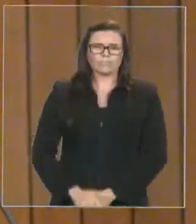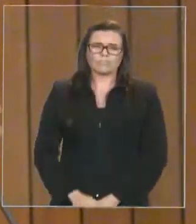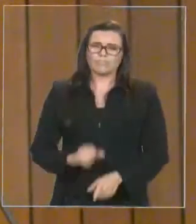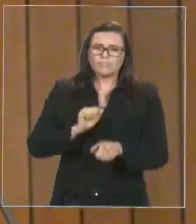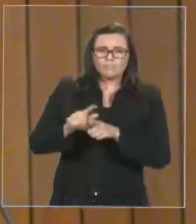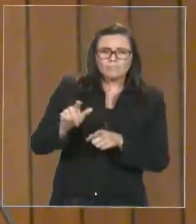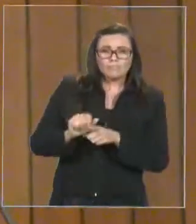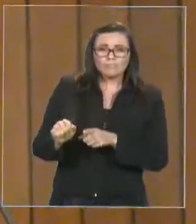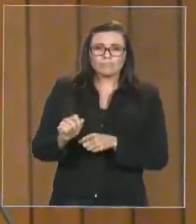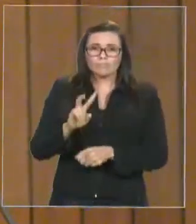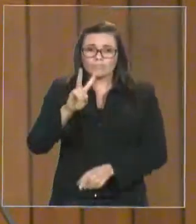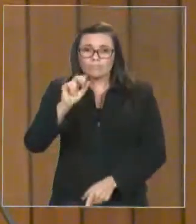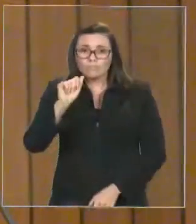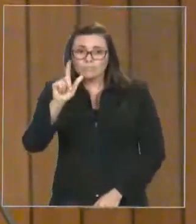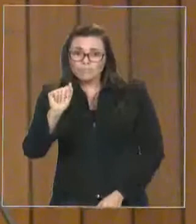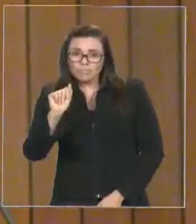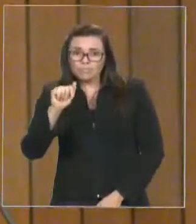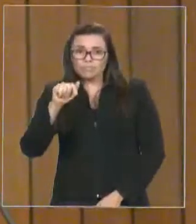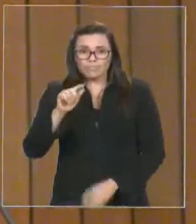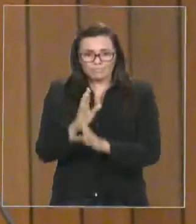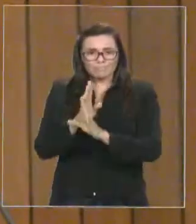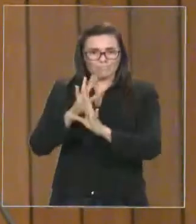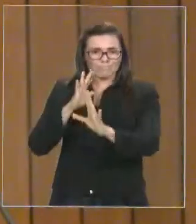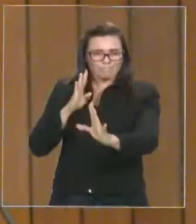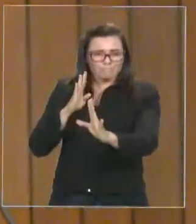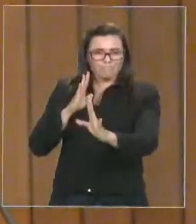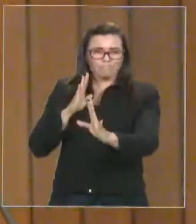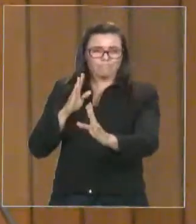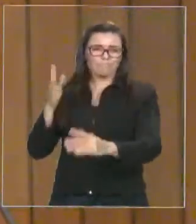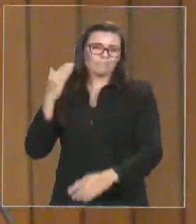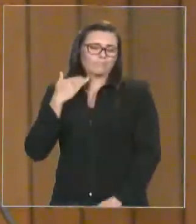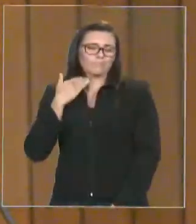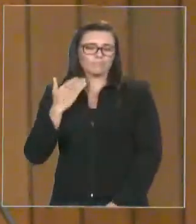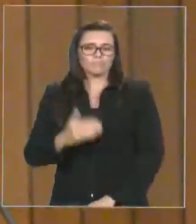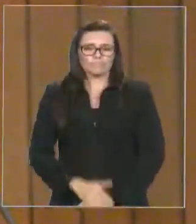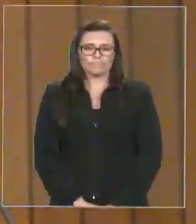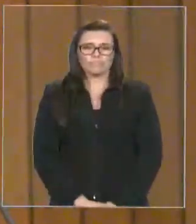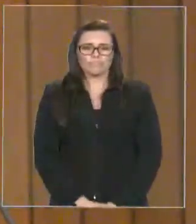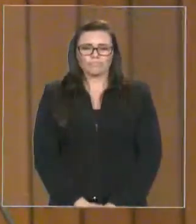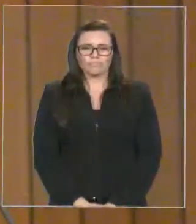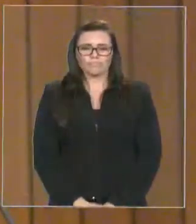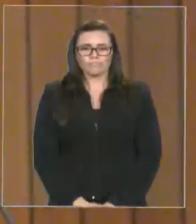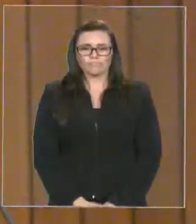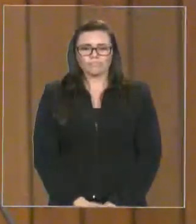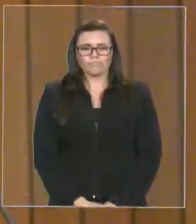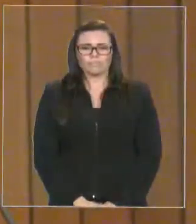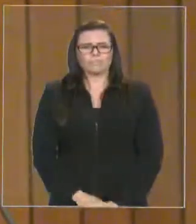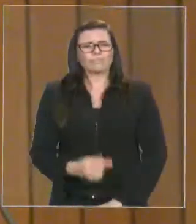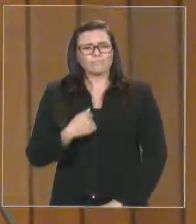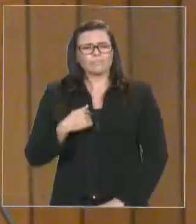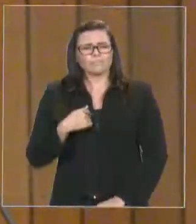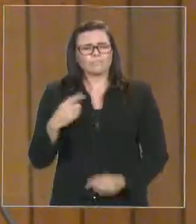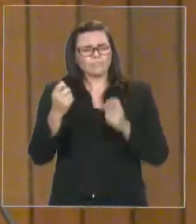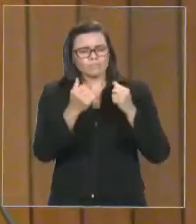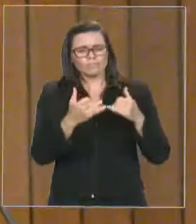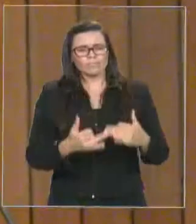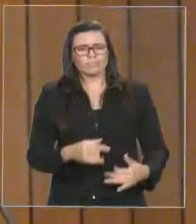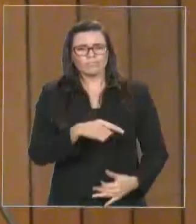superintendência. E obtivemos a resposta da superintendência no sentido de que que o banco vai